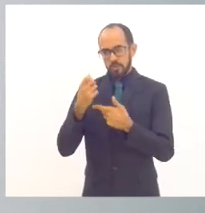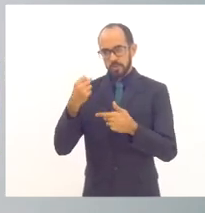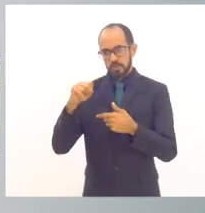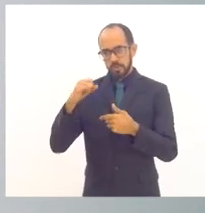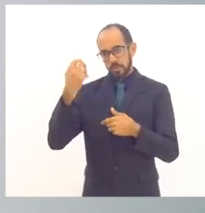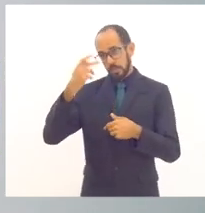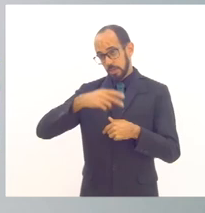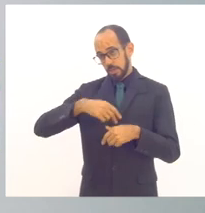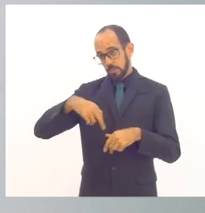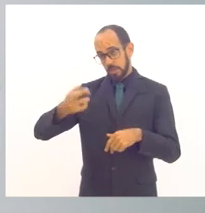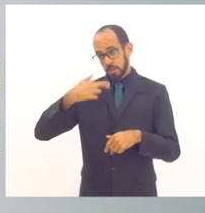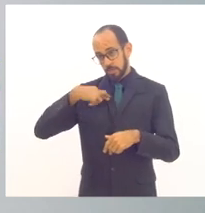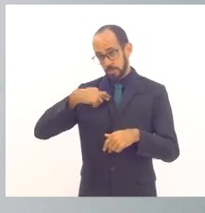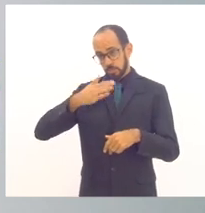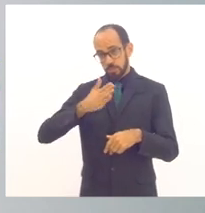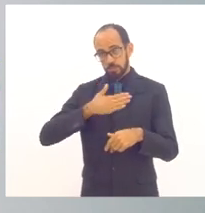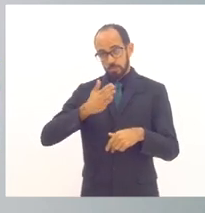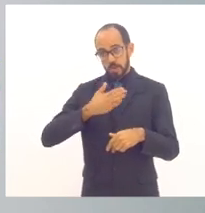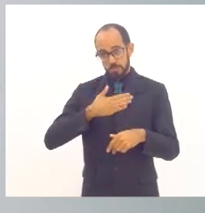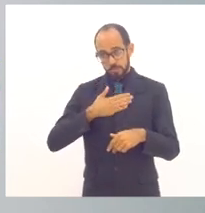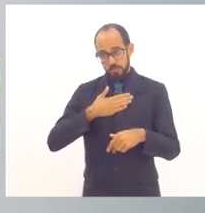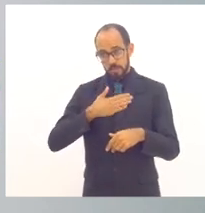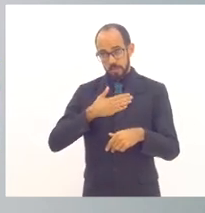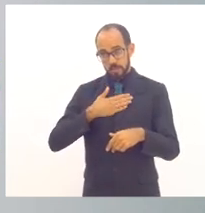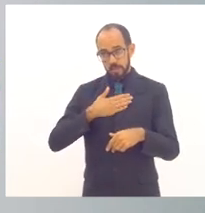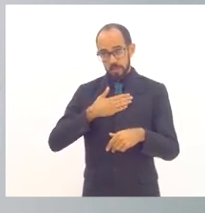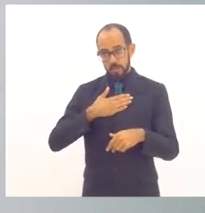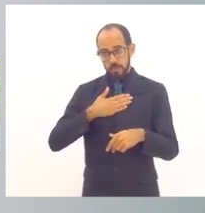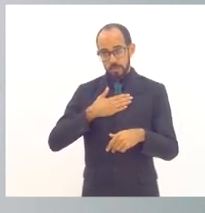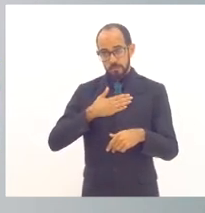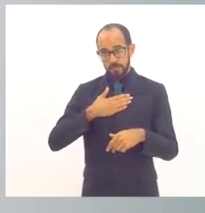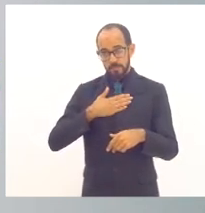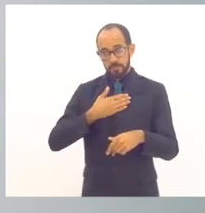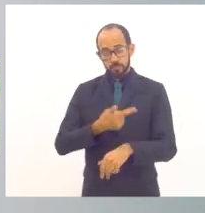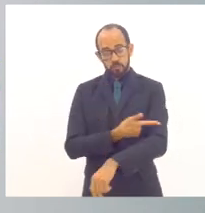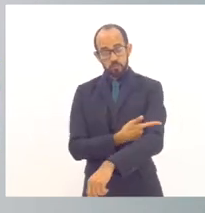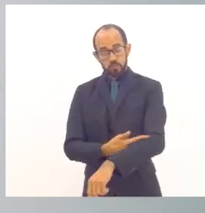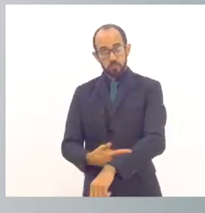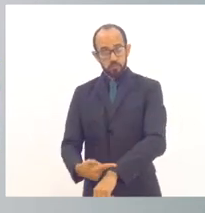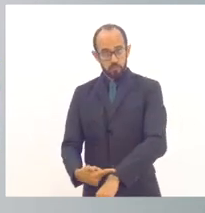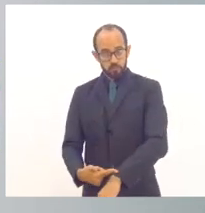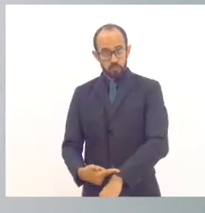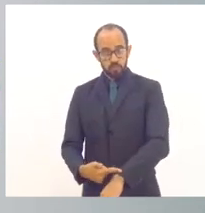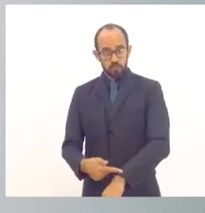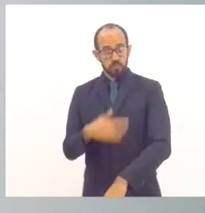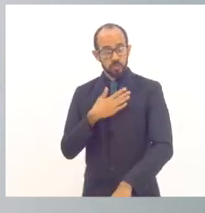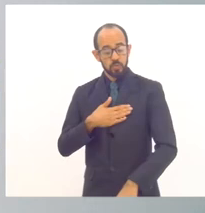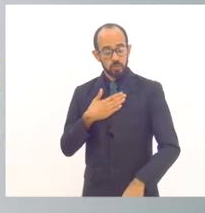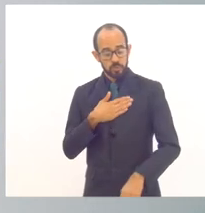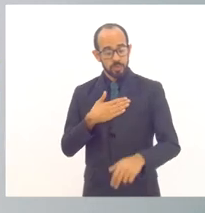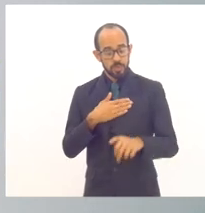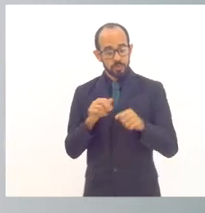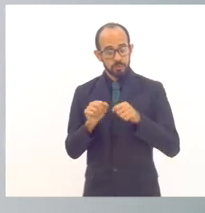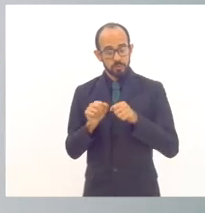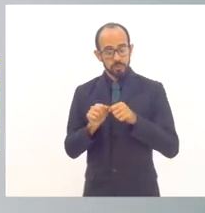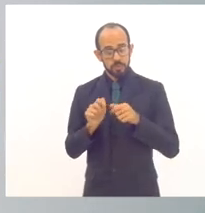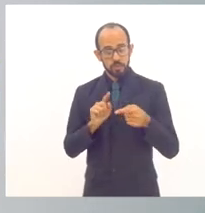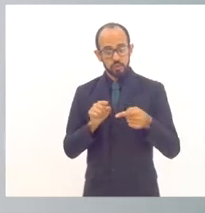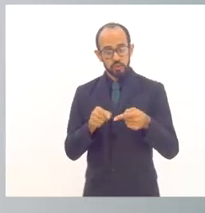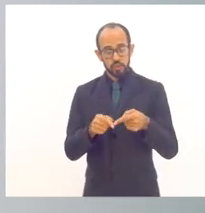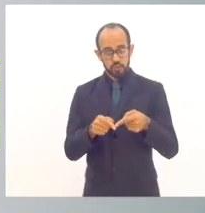me respondido, entendeu? Do jeito bacana que tinha que ser, que eu gostaria que fosse muito direto,